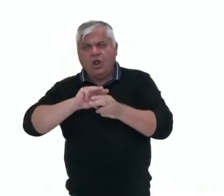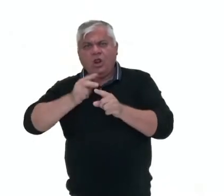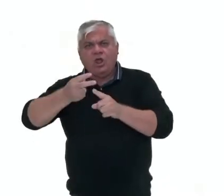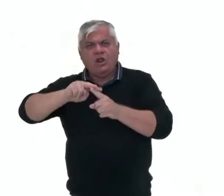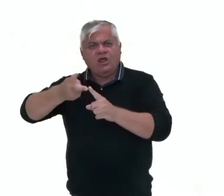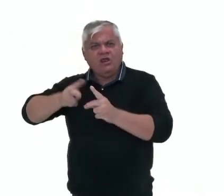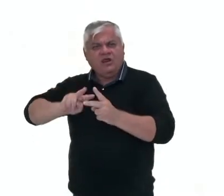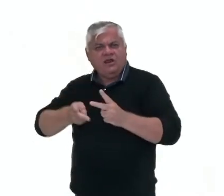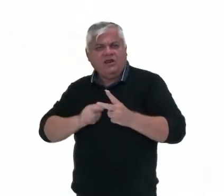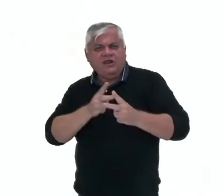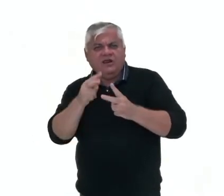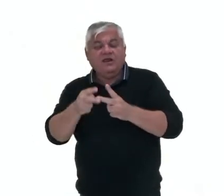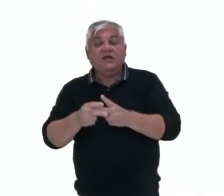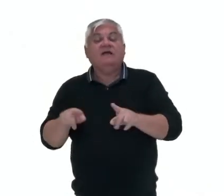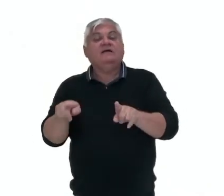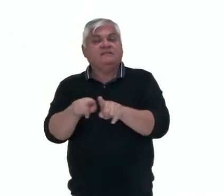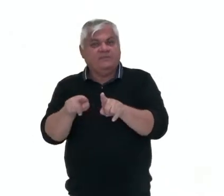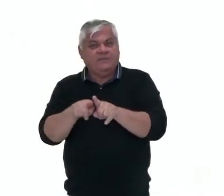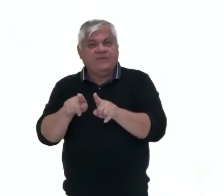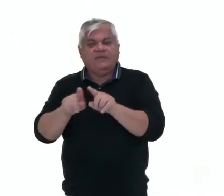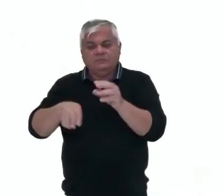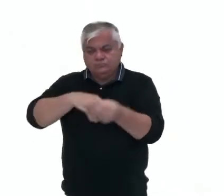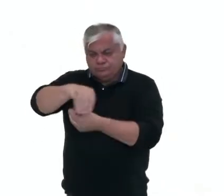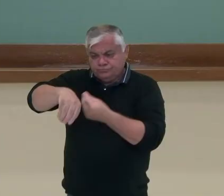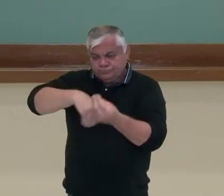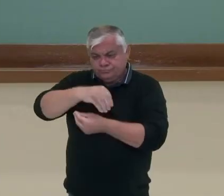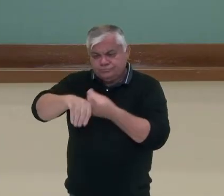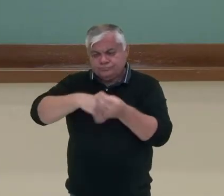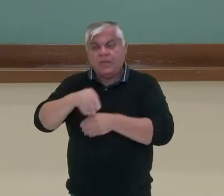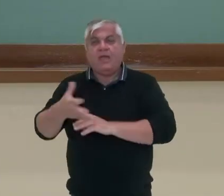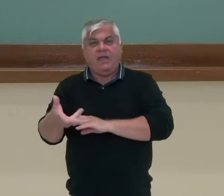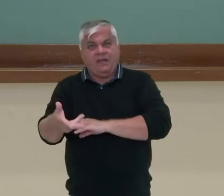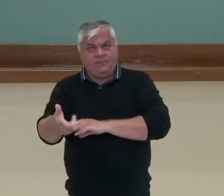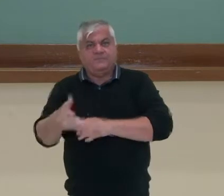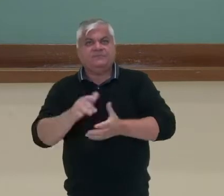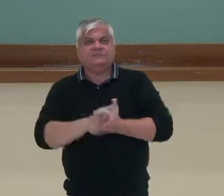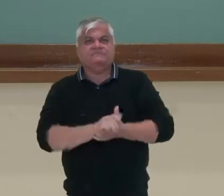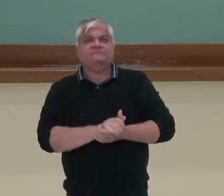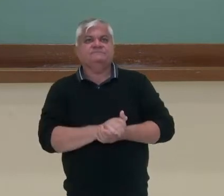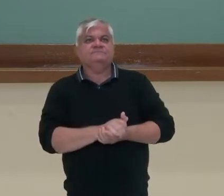reações exotérmicas, maior agitação garante maior velocidade.